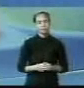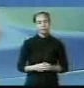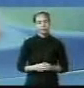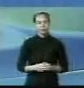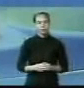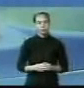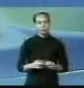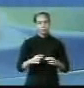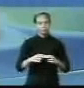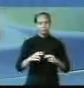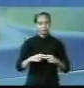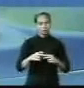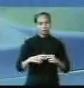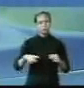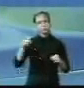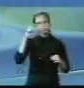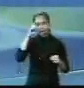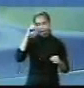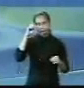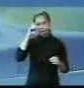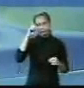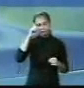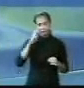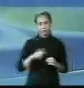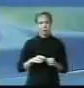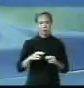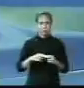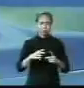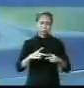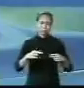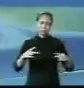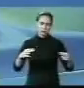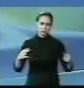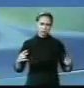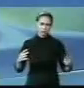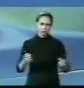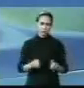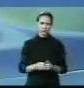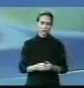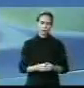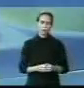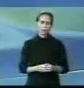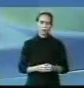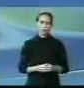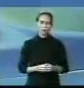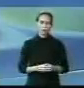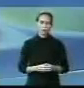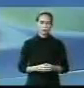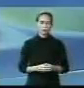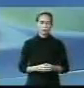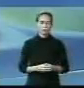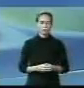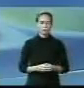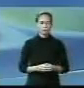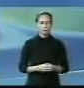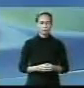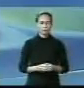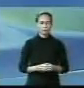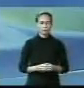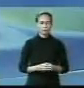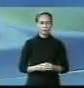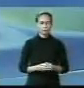por esporte, a pessoa vai acessar a internet lá para ver coisas pessoais. Então, a internet, o canal de comunicação da